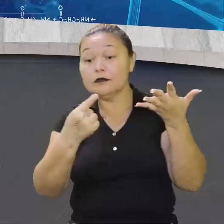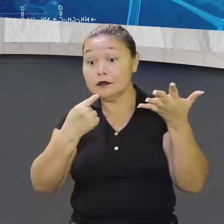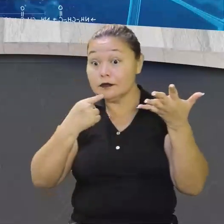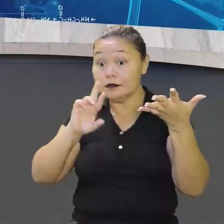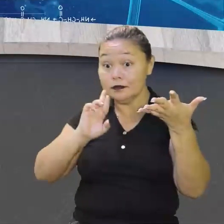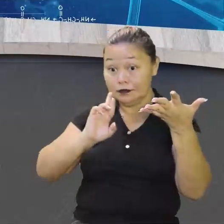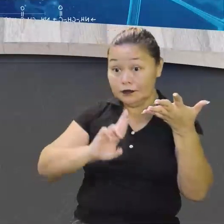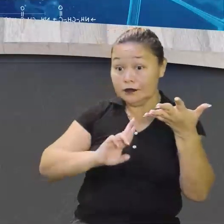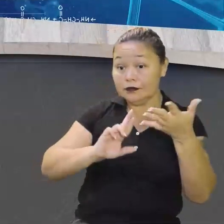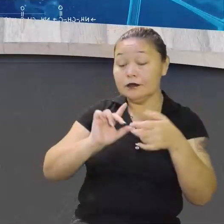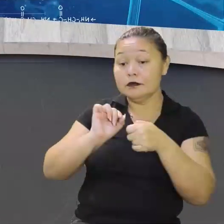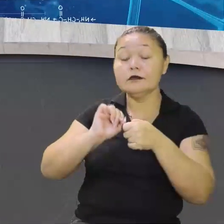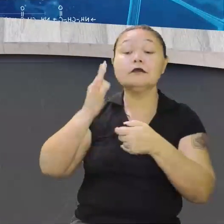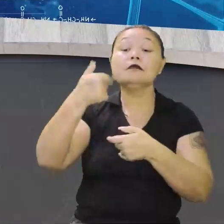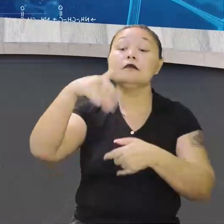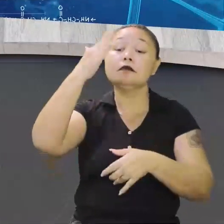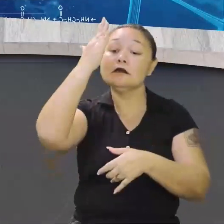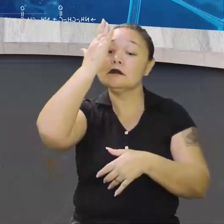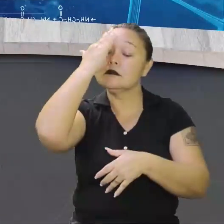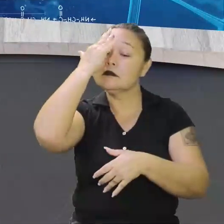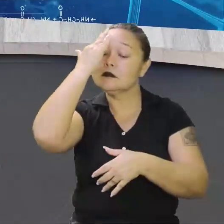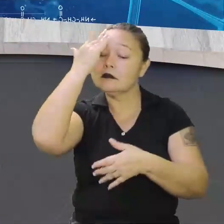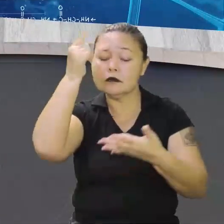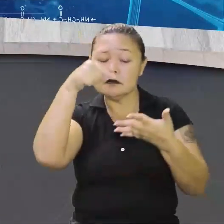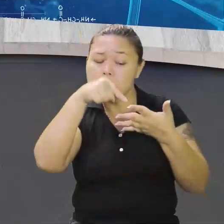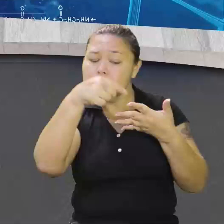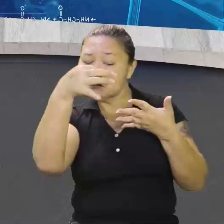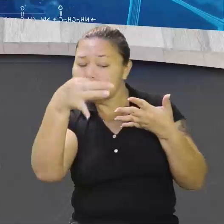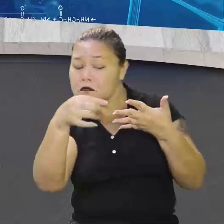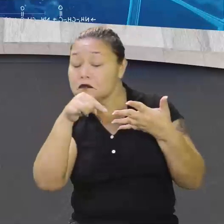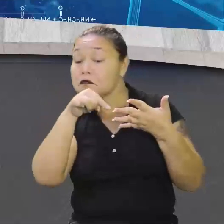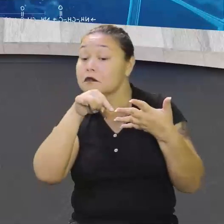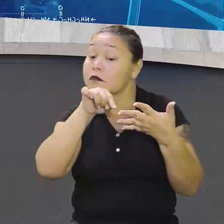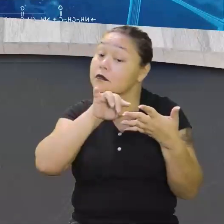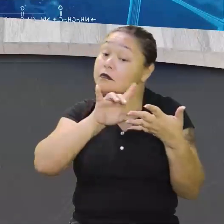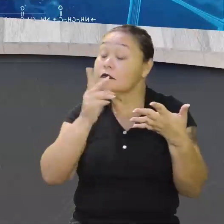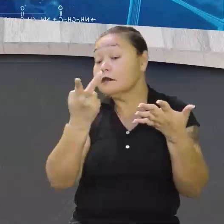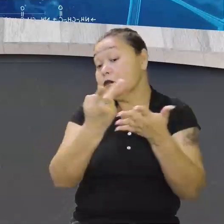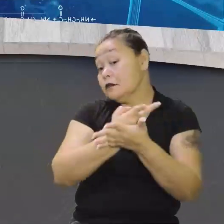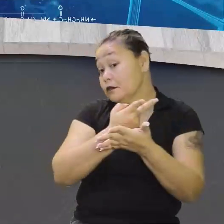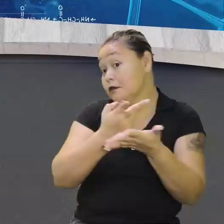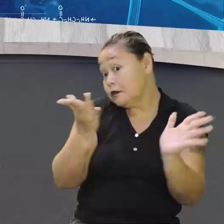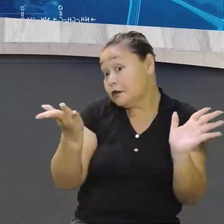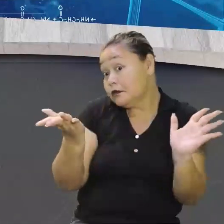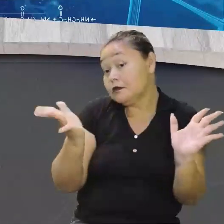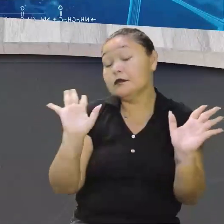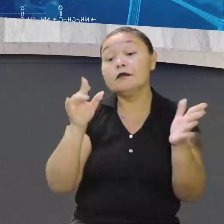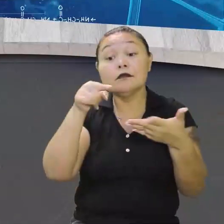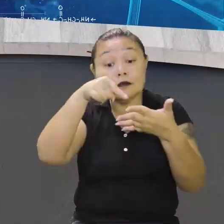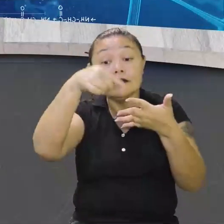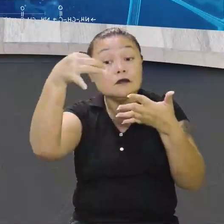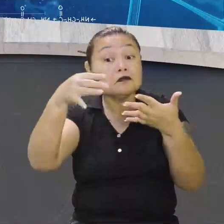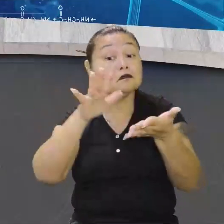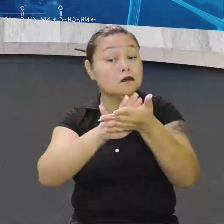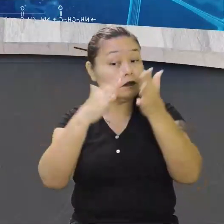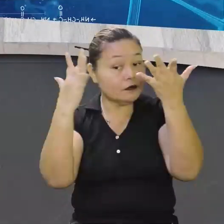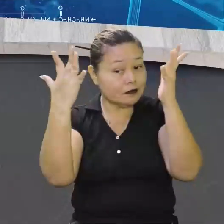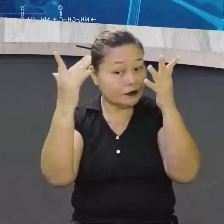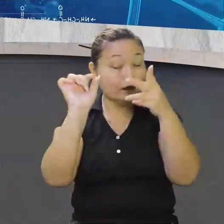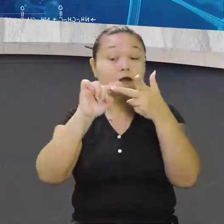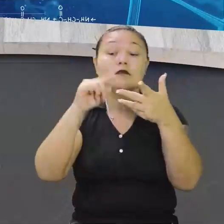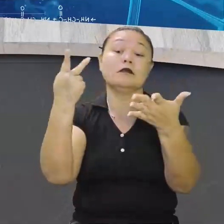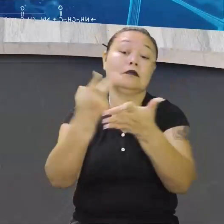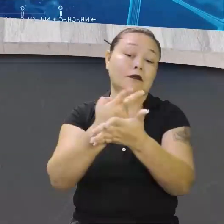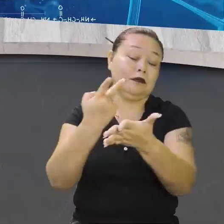realizar, para você saber se será que acertou, será que errou. Mas se você acertou, parabéns. E se você